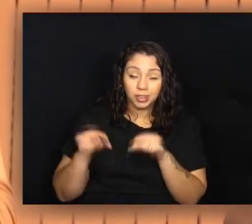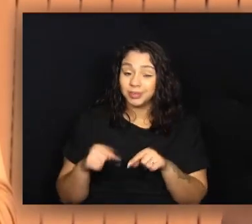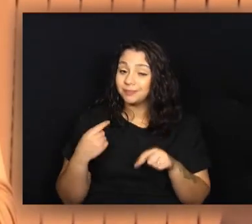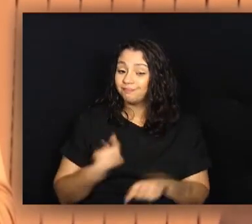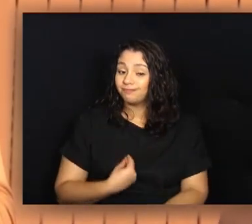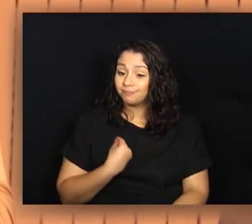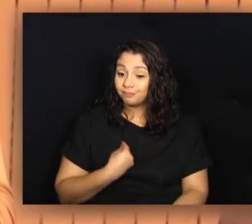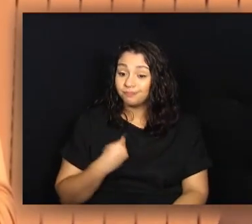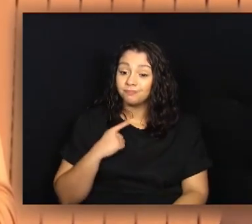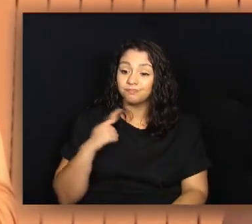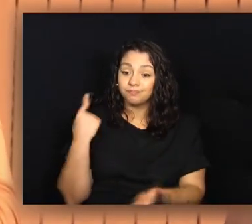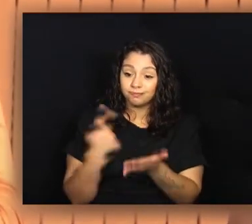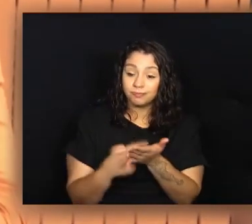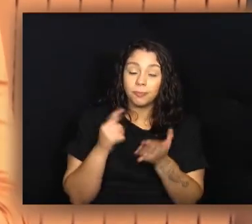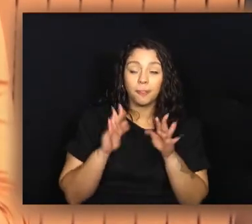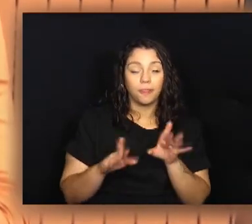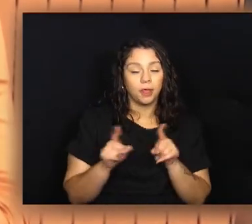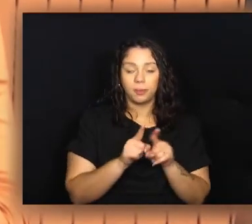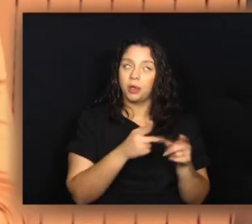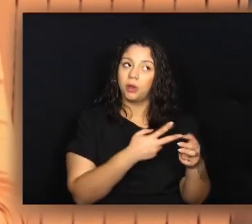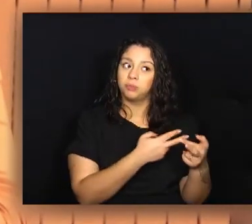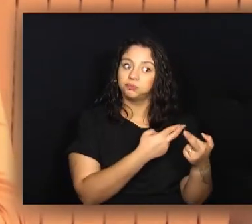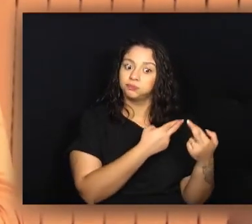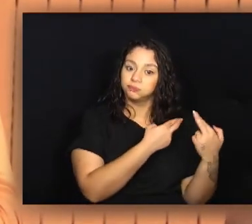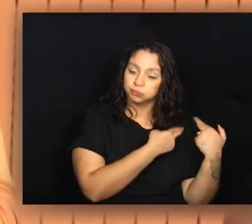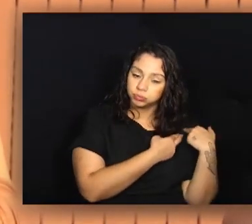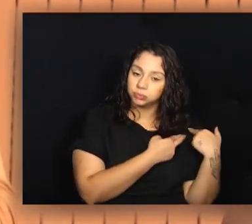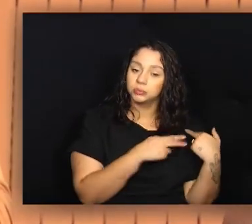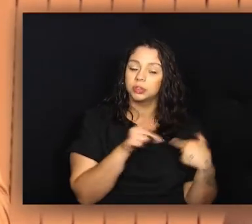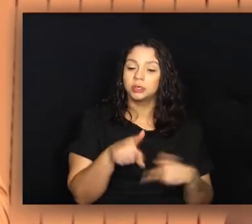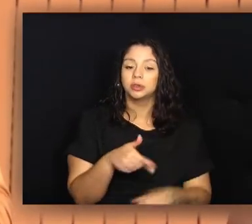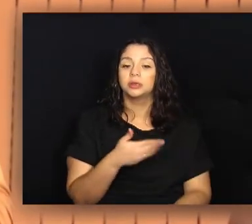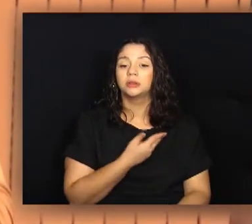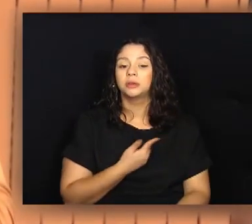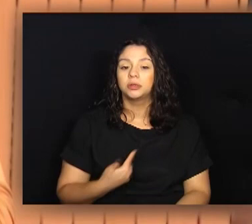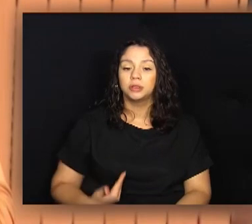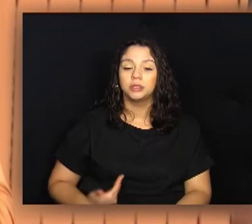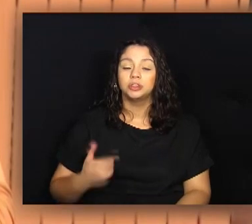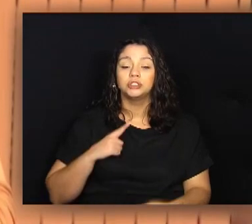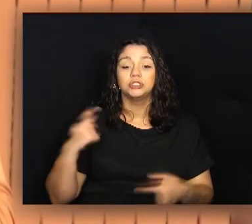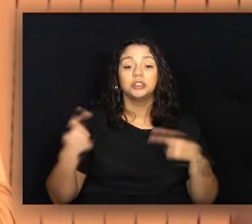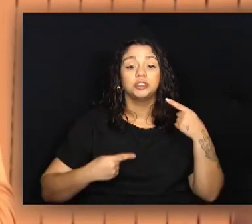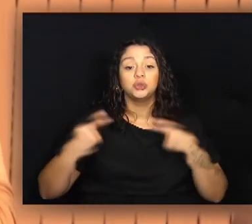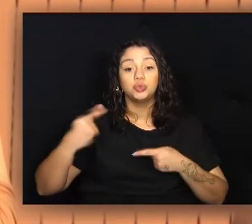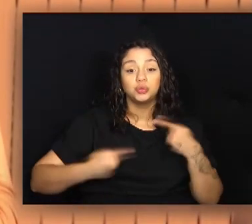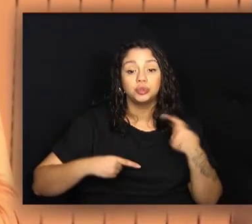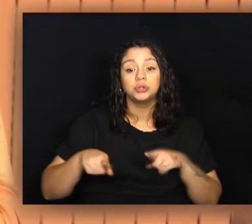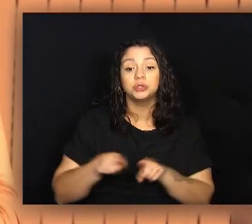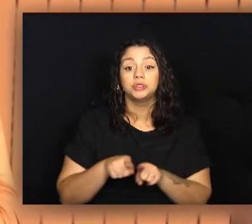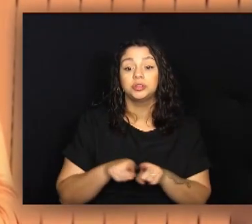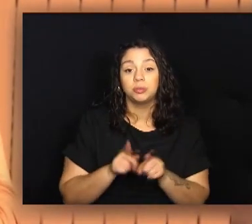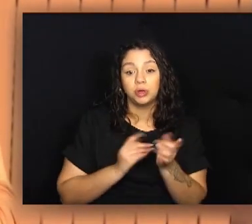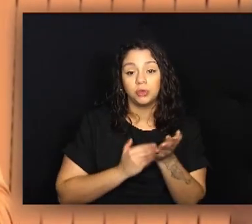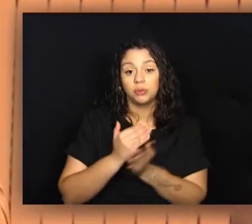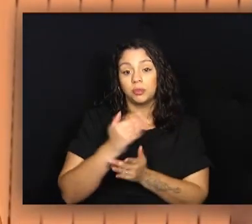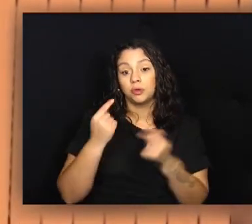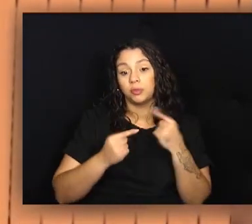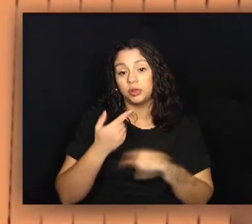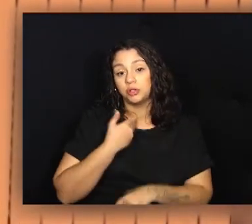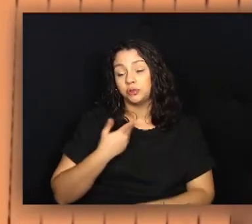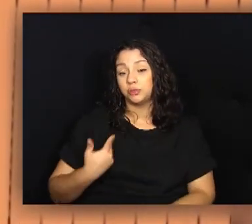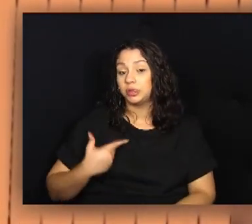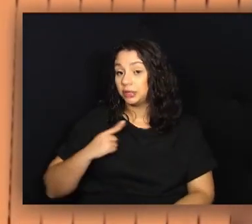compromisso, mas também uma grande responsabilidade do Estado em discutir e em implementar políticas públicas que